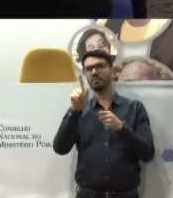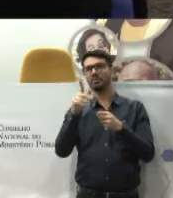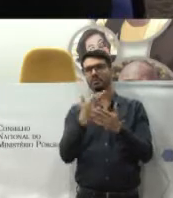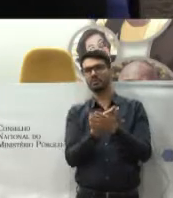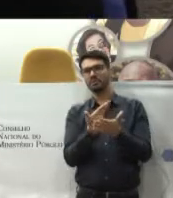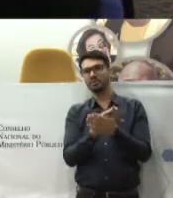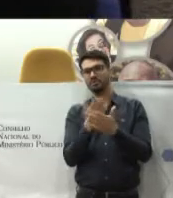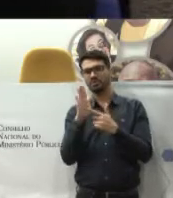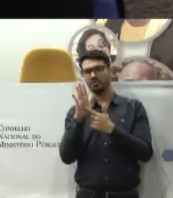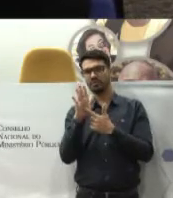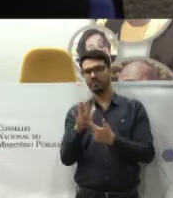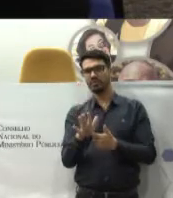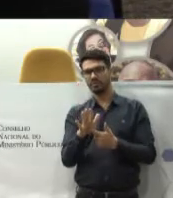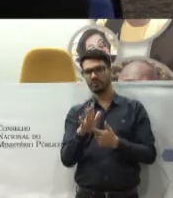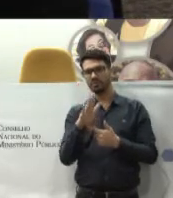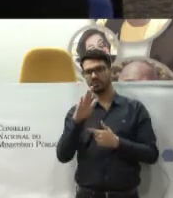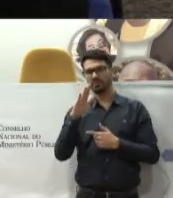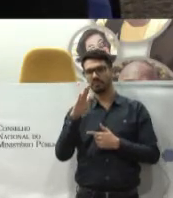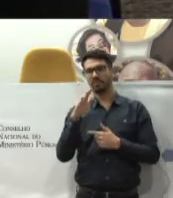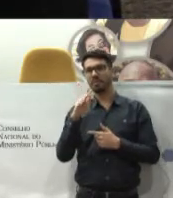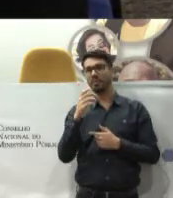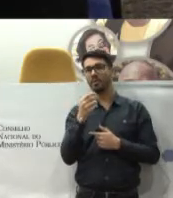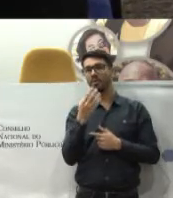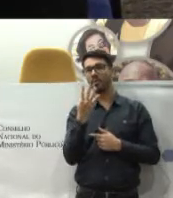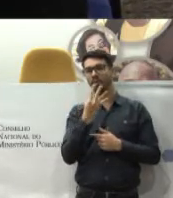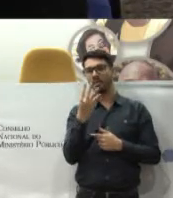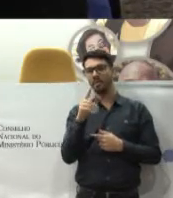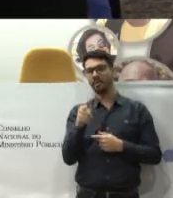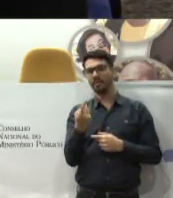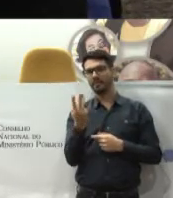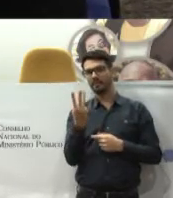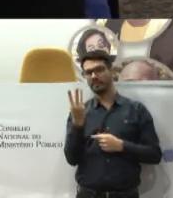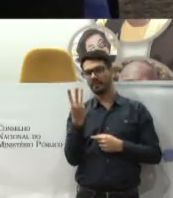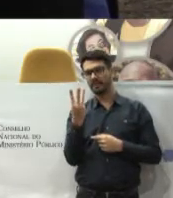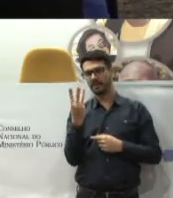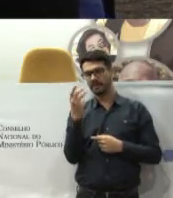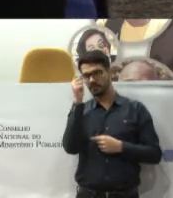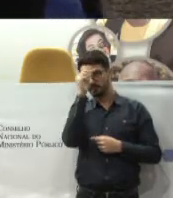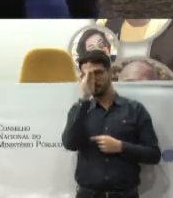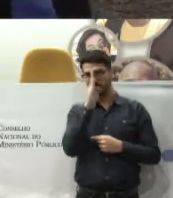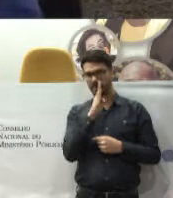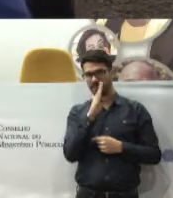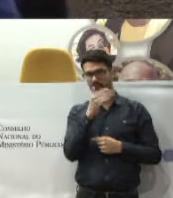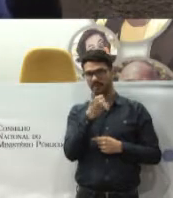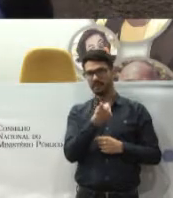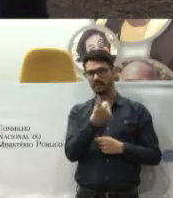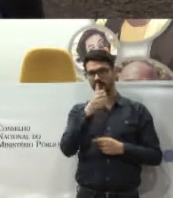mostrando inflação projetando, né, 4,3% no Brasil e